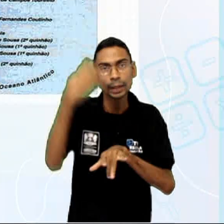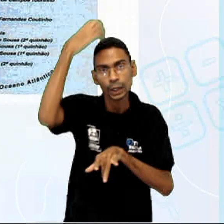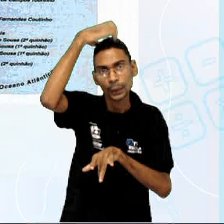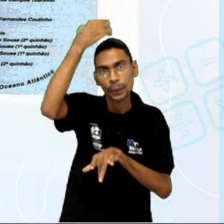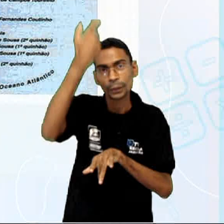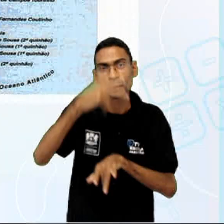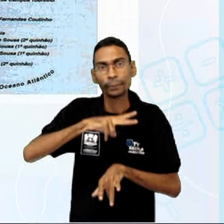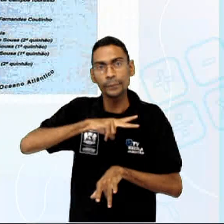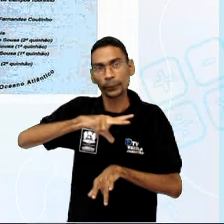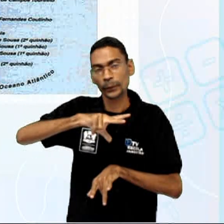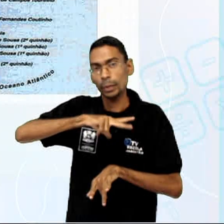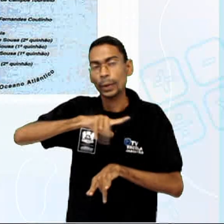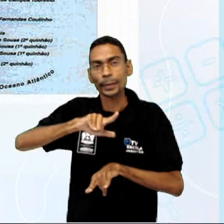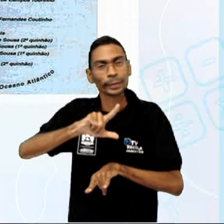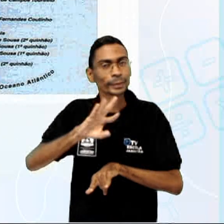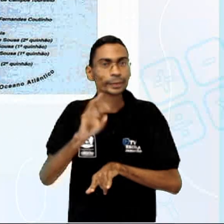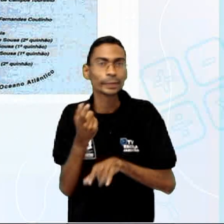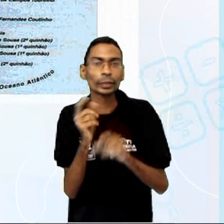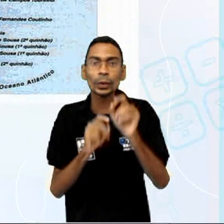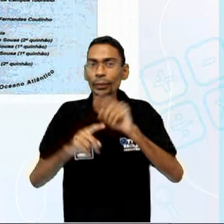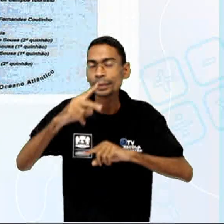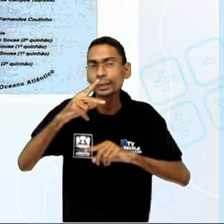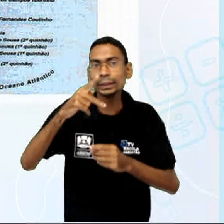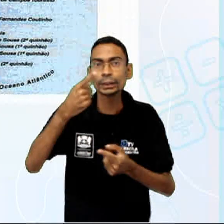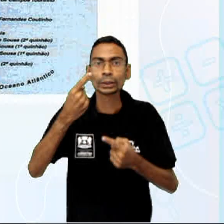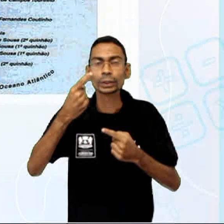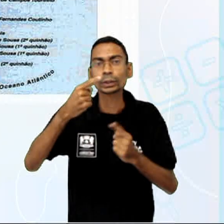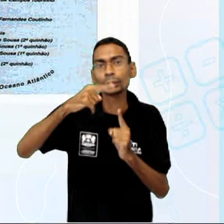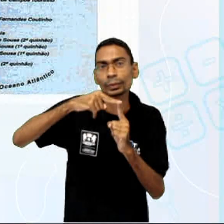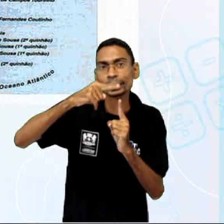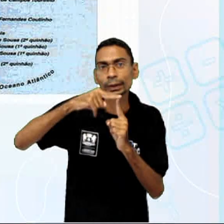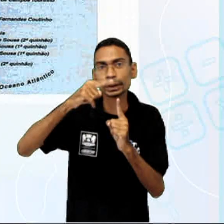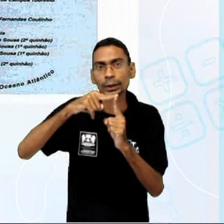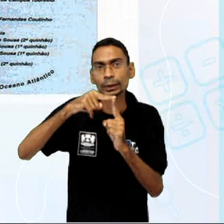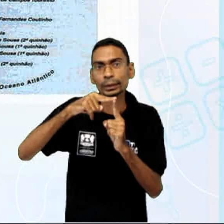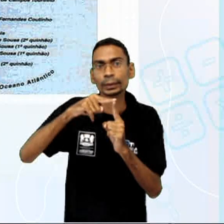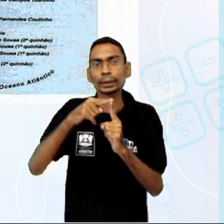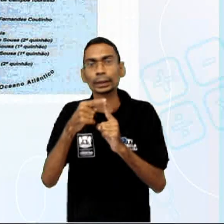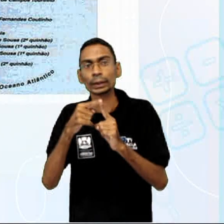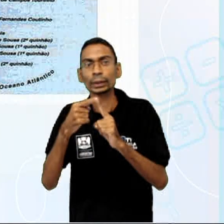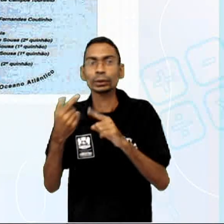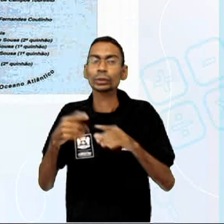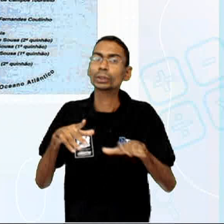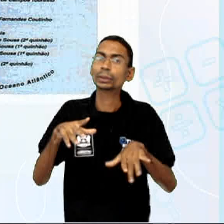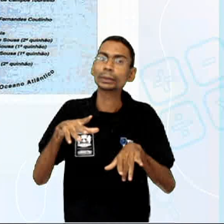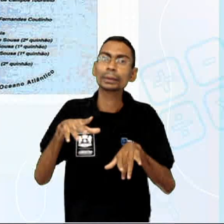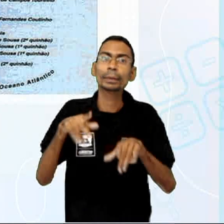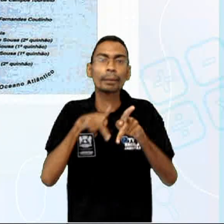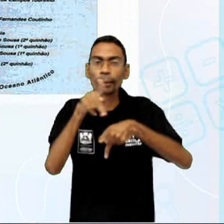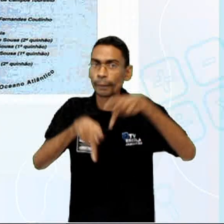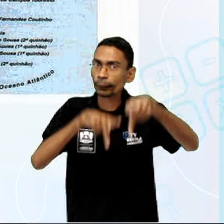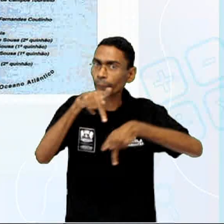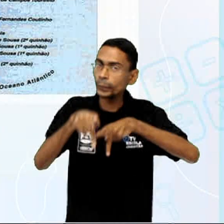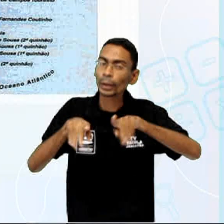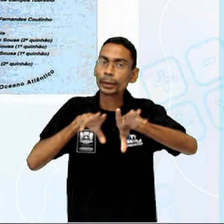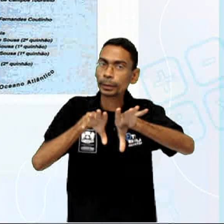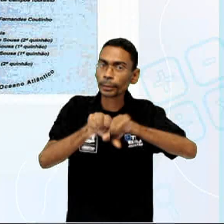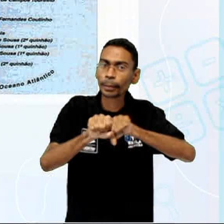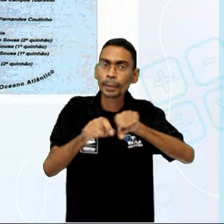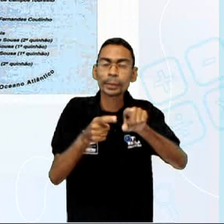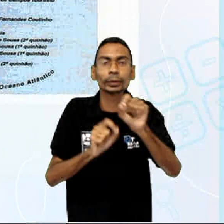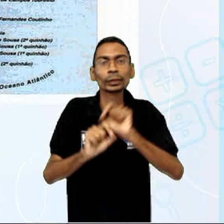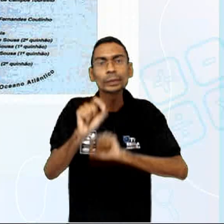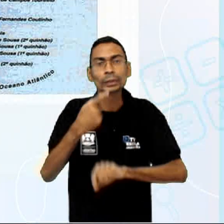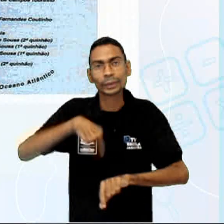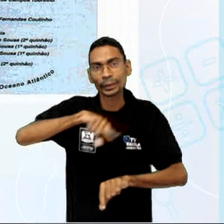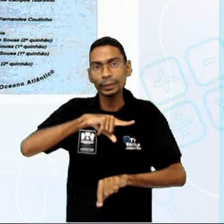feita nenhum tipo de assentamento, de vila, né? de colonização. O que a gente